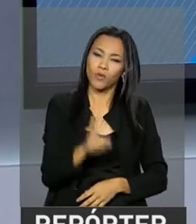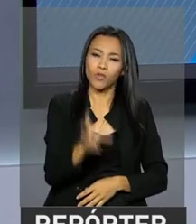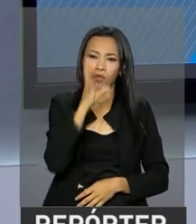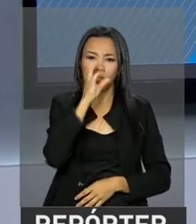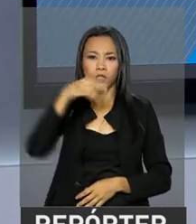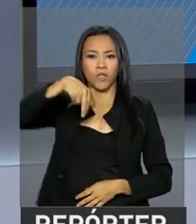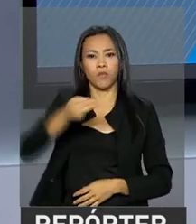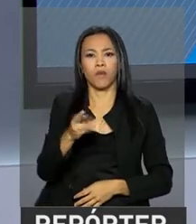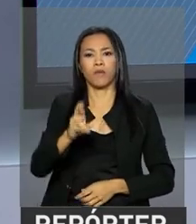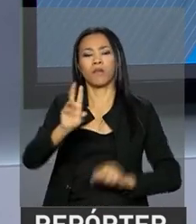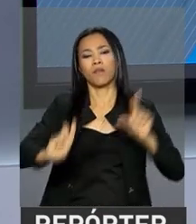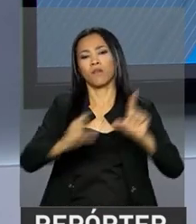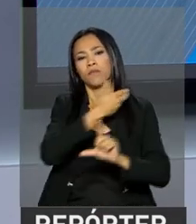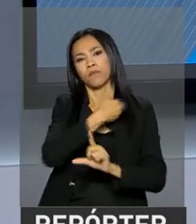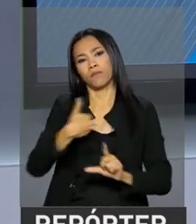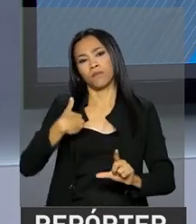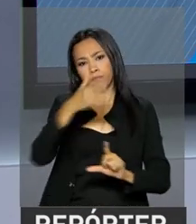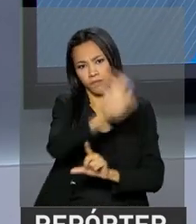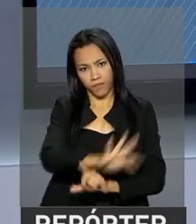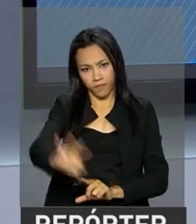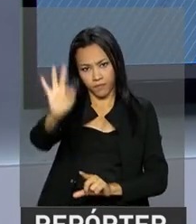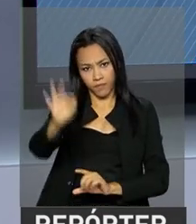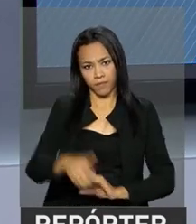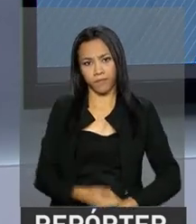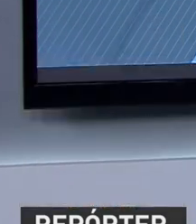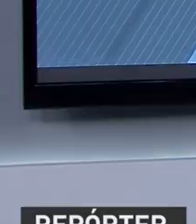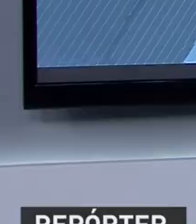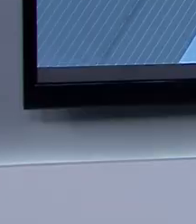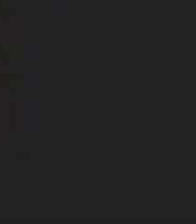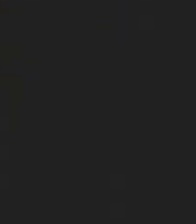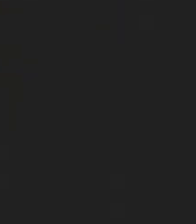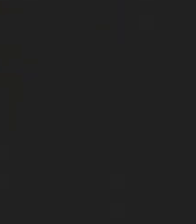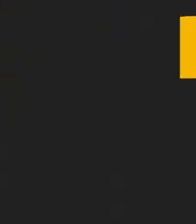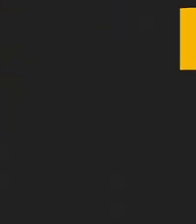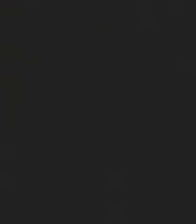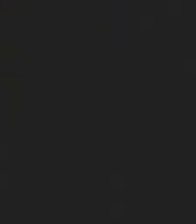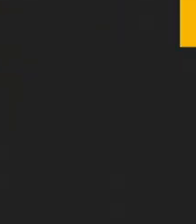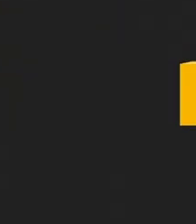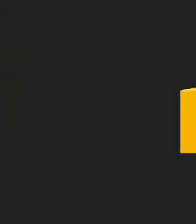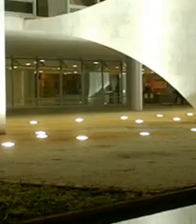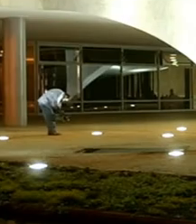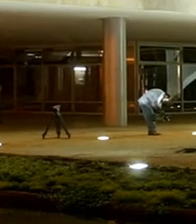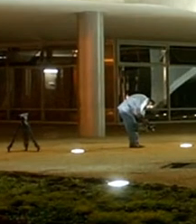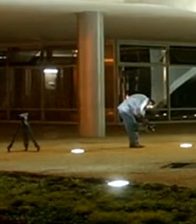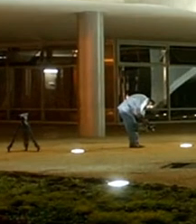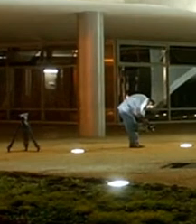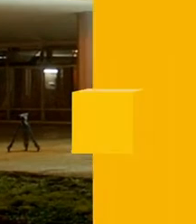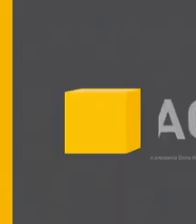Continue com a gente aqui na NBR, a TV do Governo Federal.